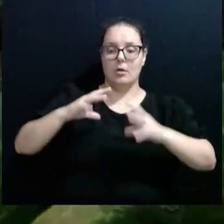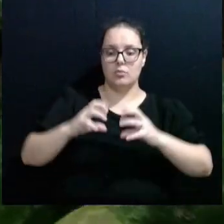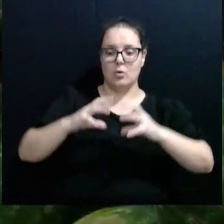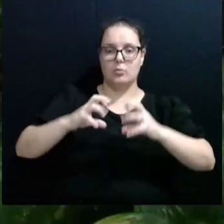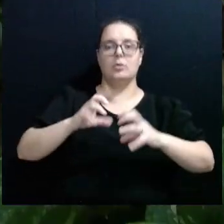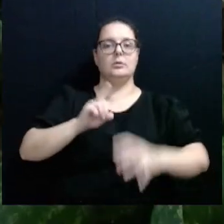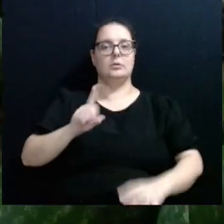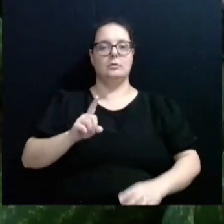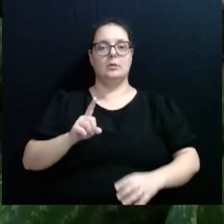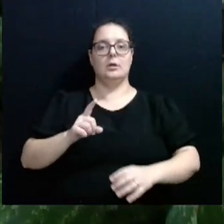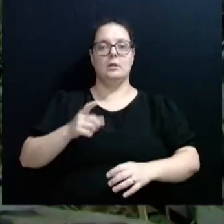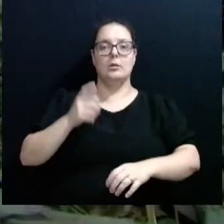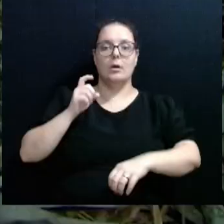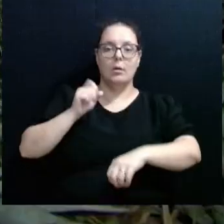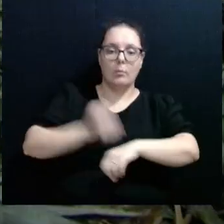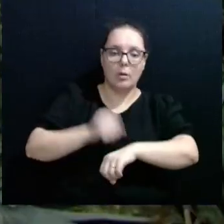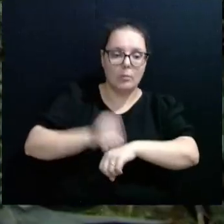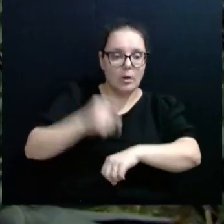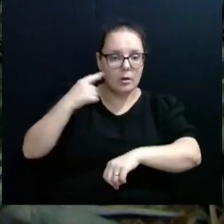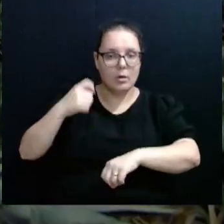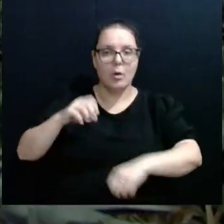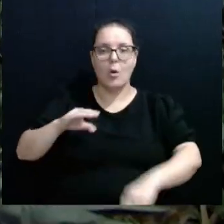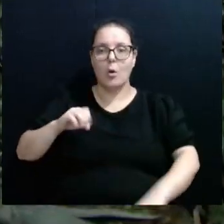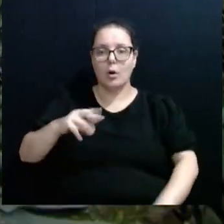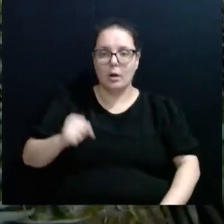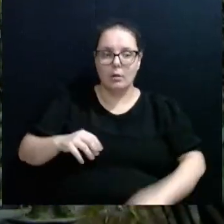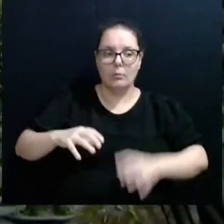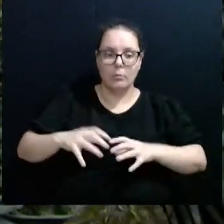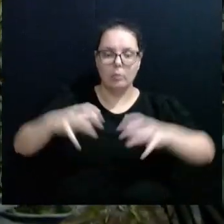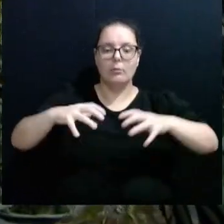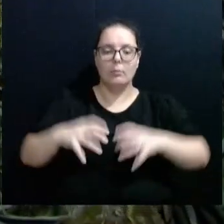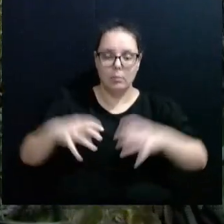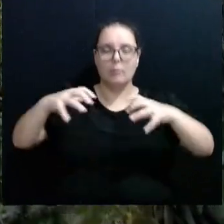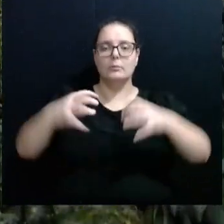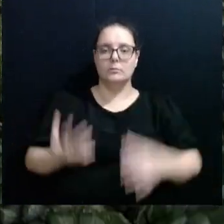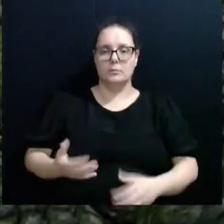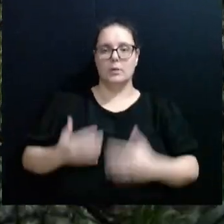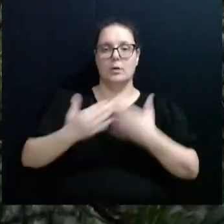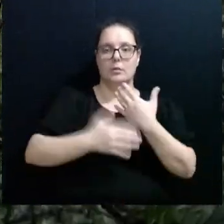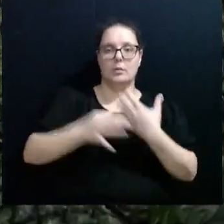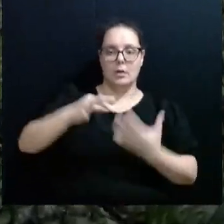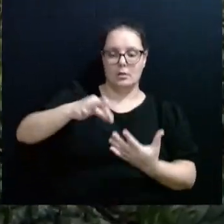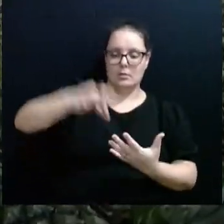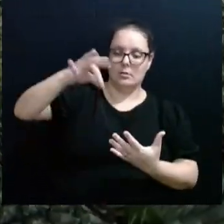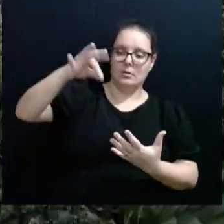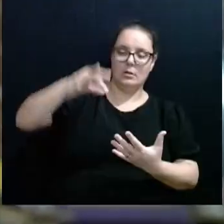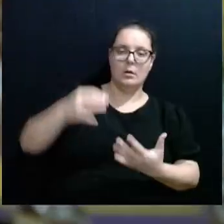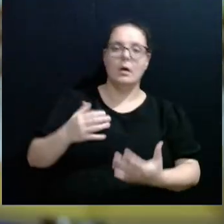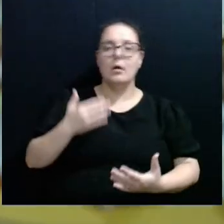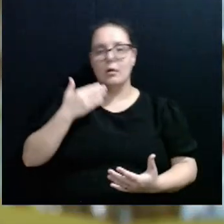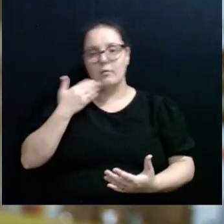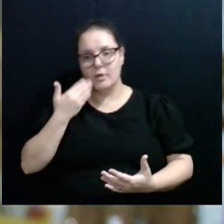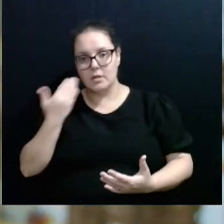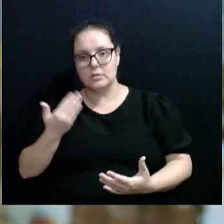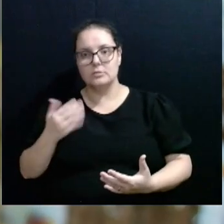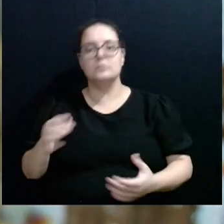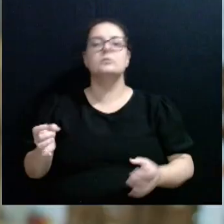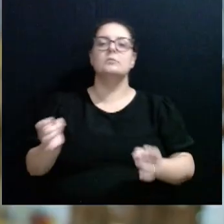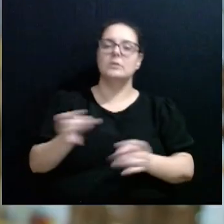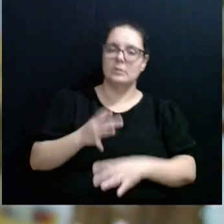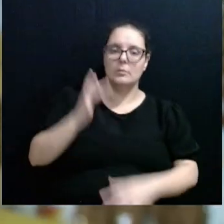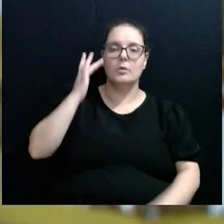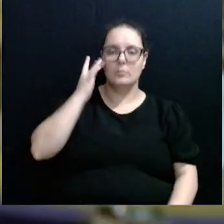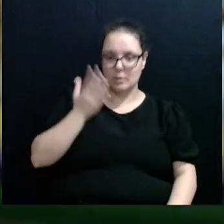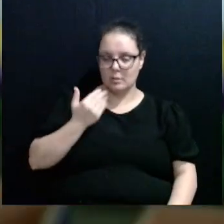oca ao toque. O abacaxi, a gente tira um pedaço da coroa, saindo facilmente, ele já também está maduro. A especialista